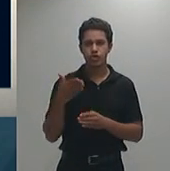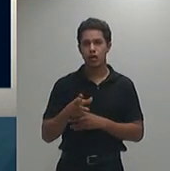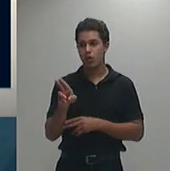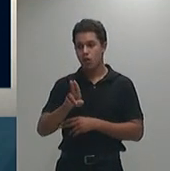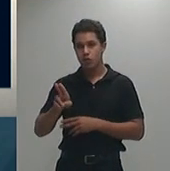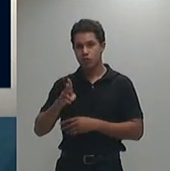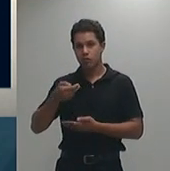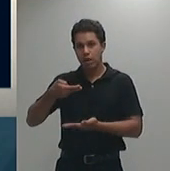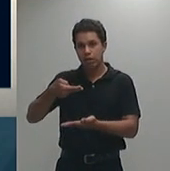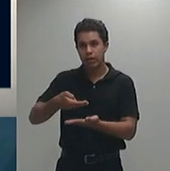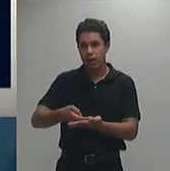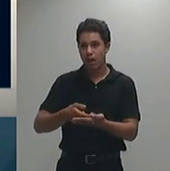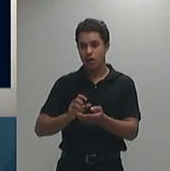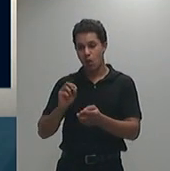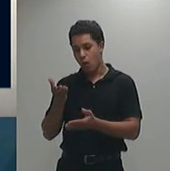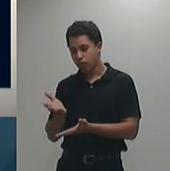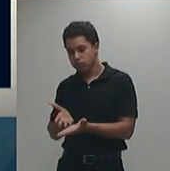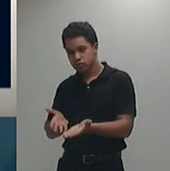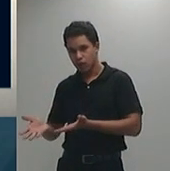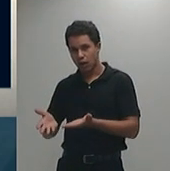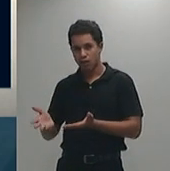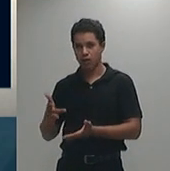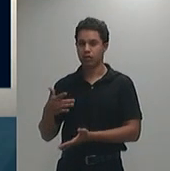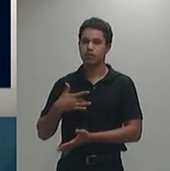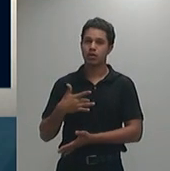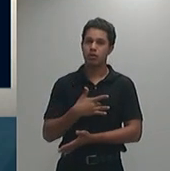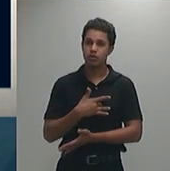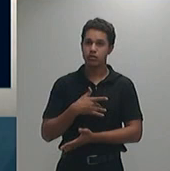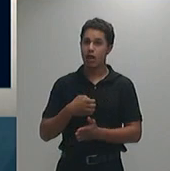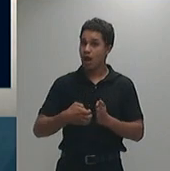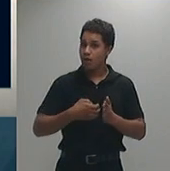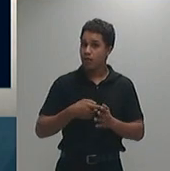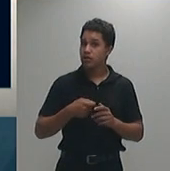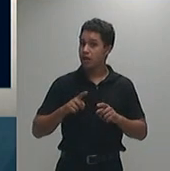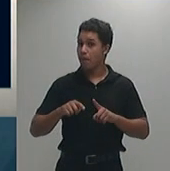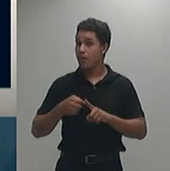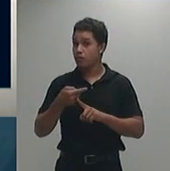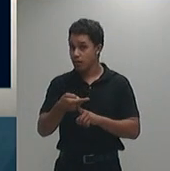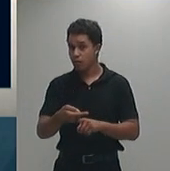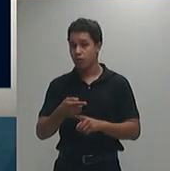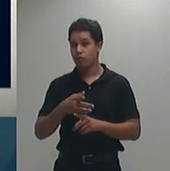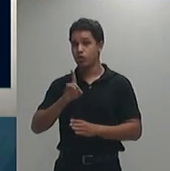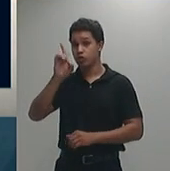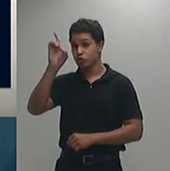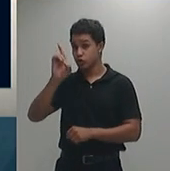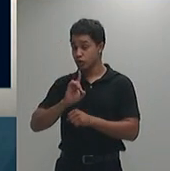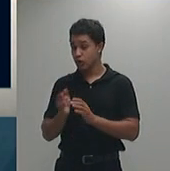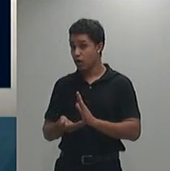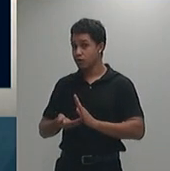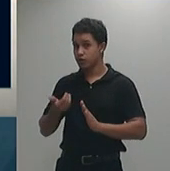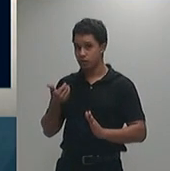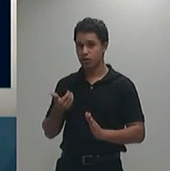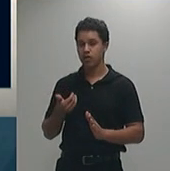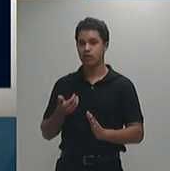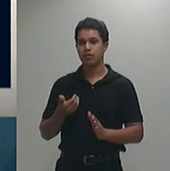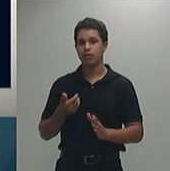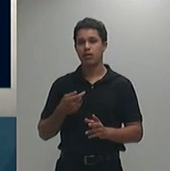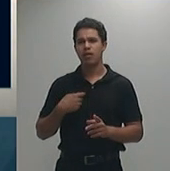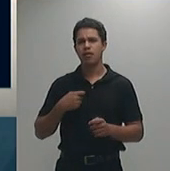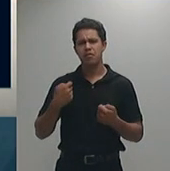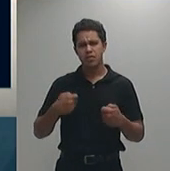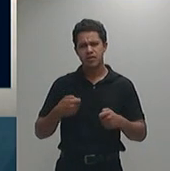internado em pleno tratamento de saúde a operadora mesmo após exercido o direito à rescisão e o lateral deverá